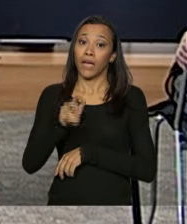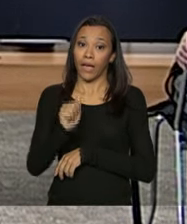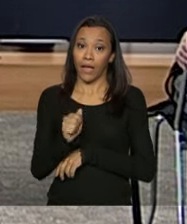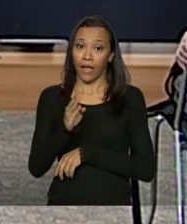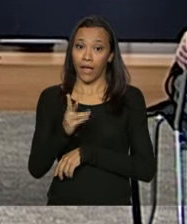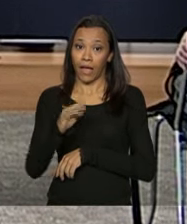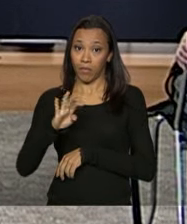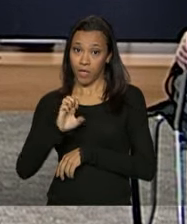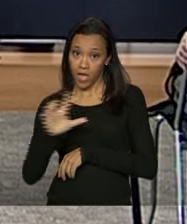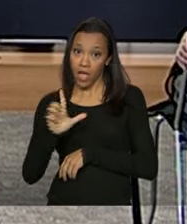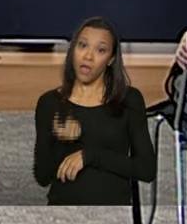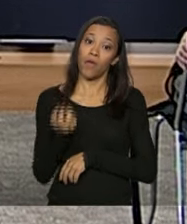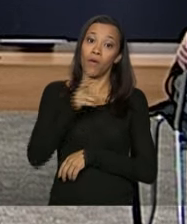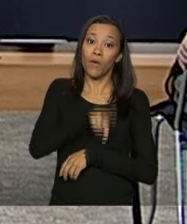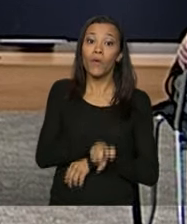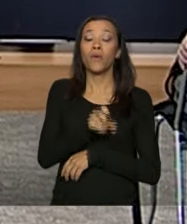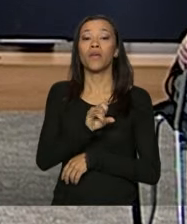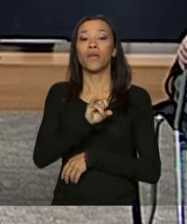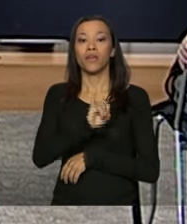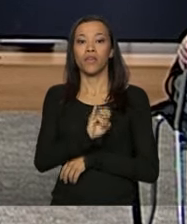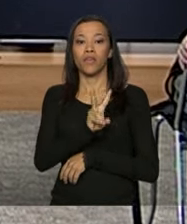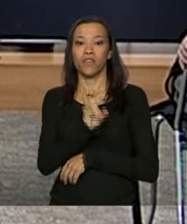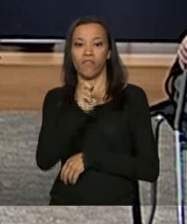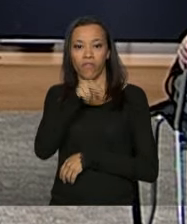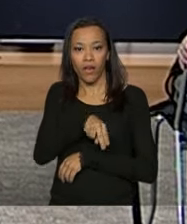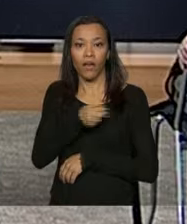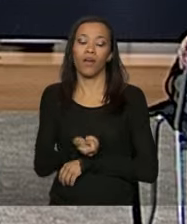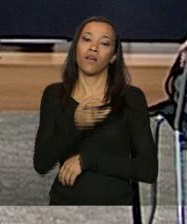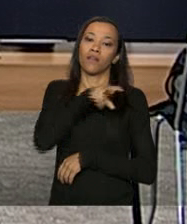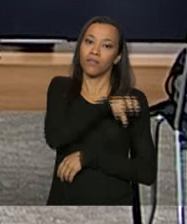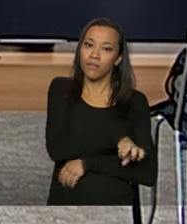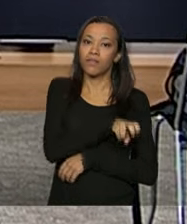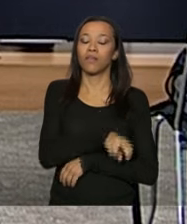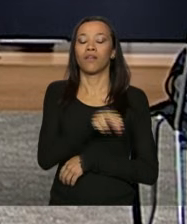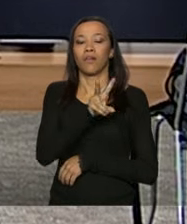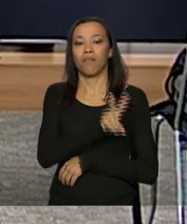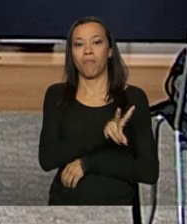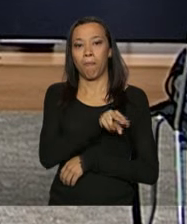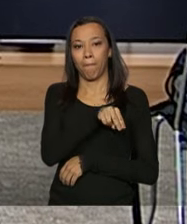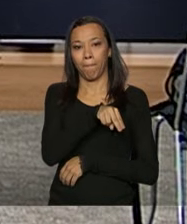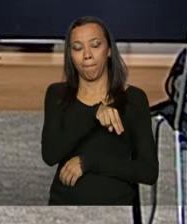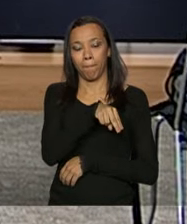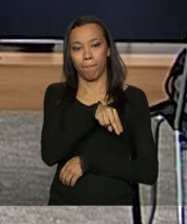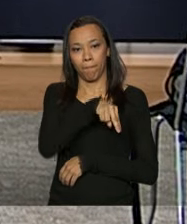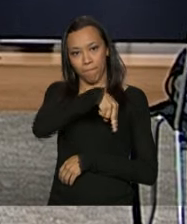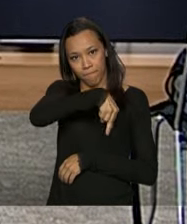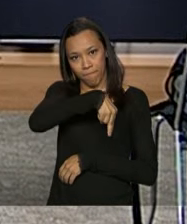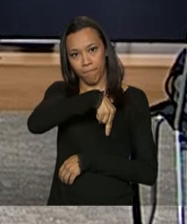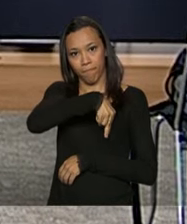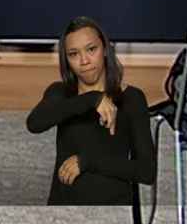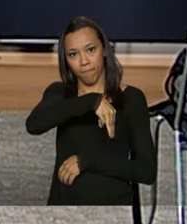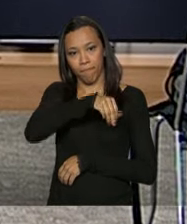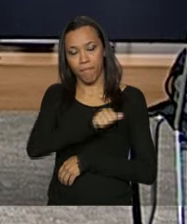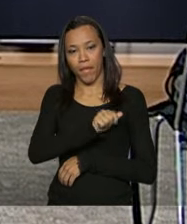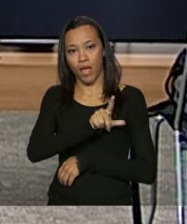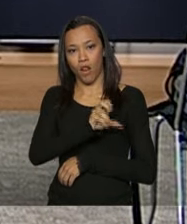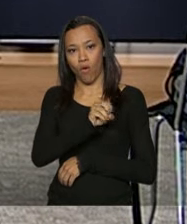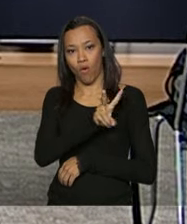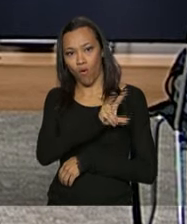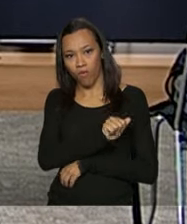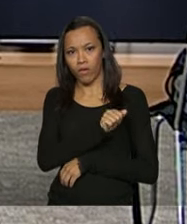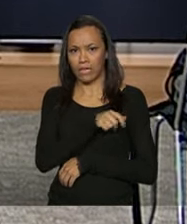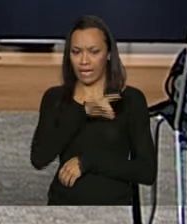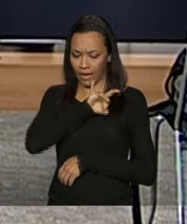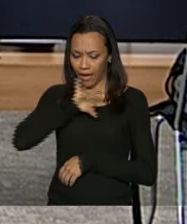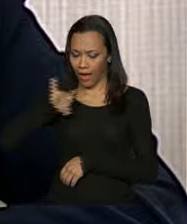Ivan, e que continuam conosco, né, Malova e todos aqueles que lutam por causas